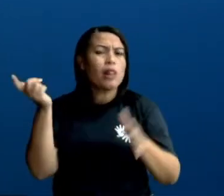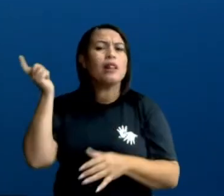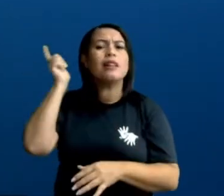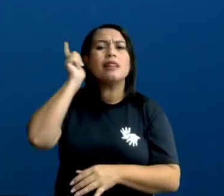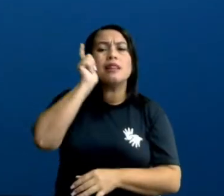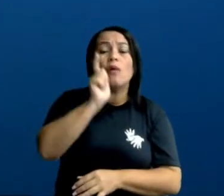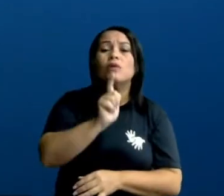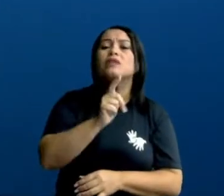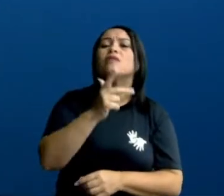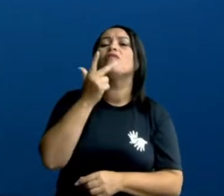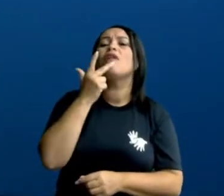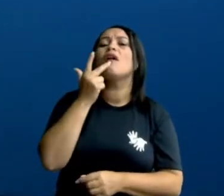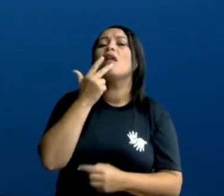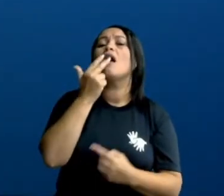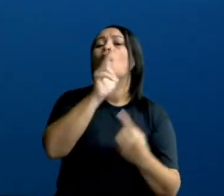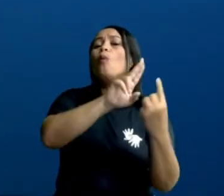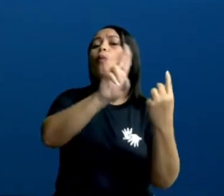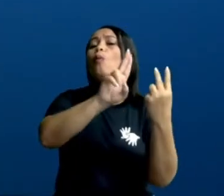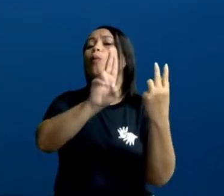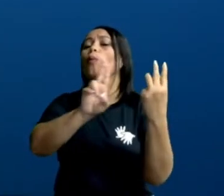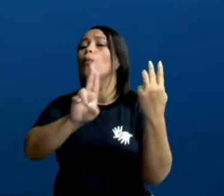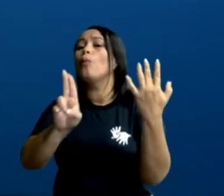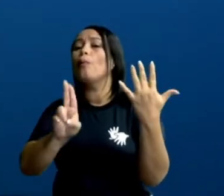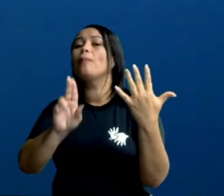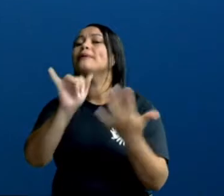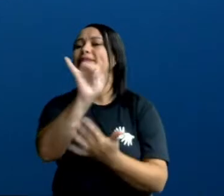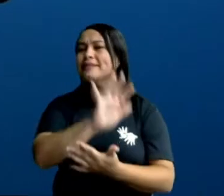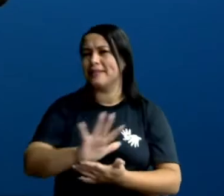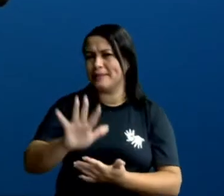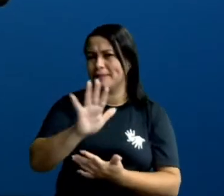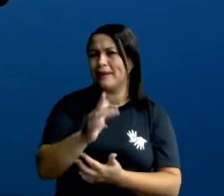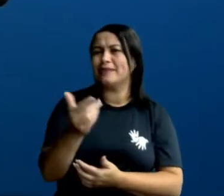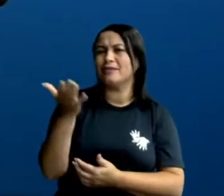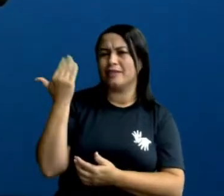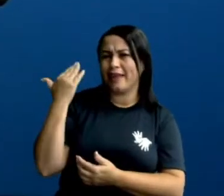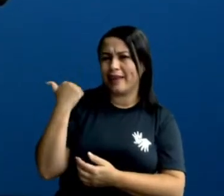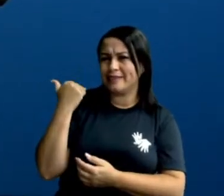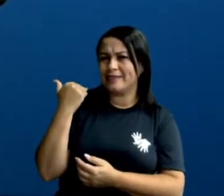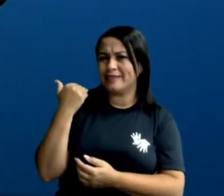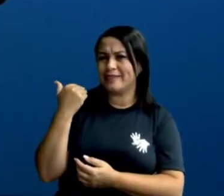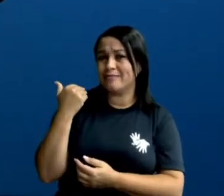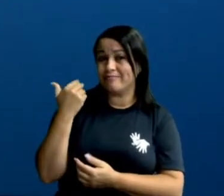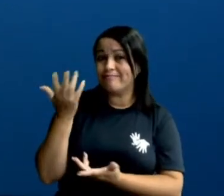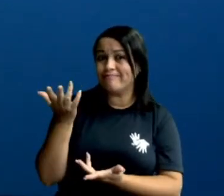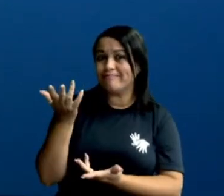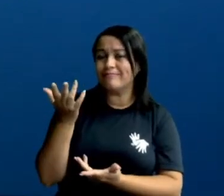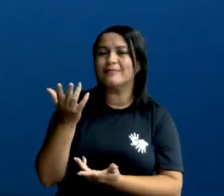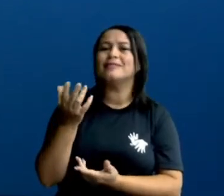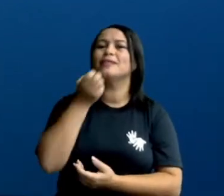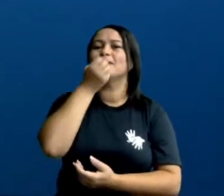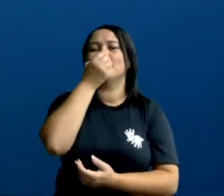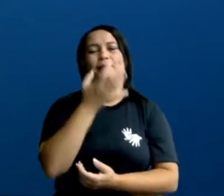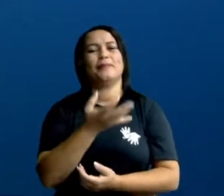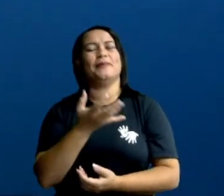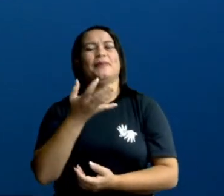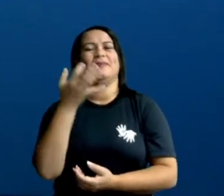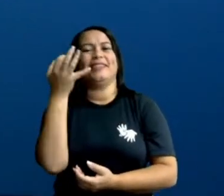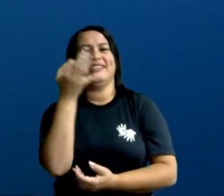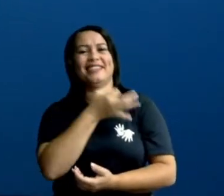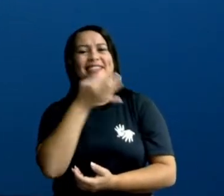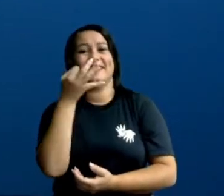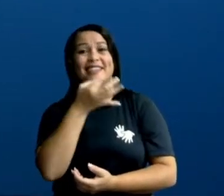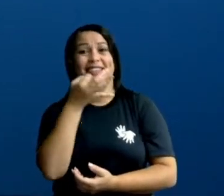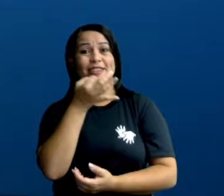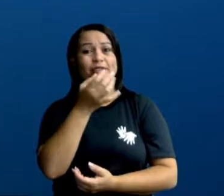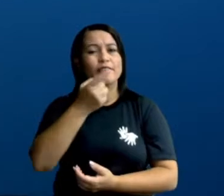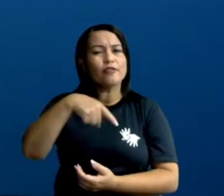conseguindo falar mais o nome dessas figuras melhor do que da última vez? Que coisa linda!